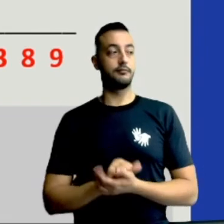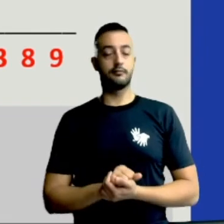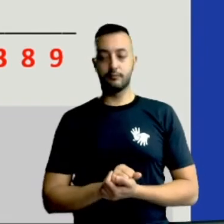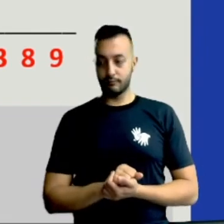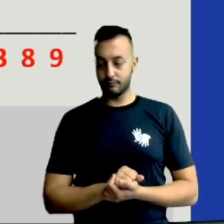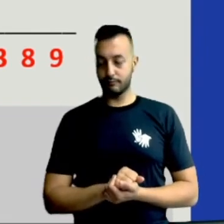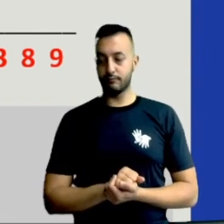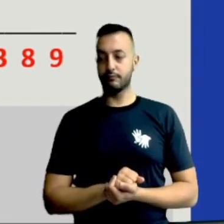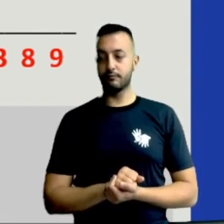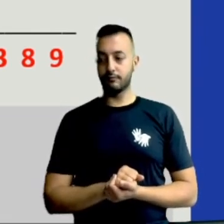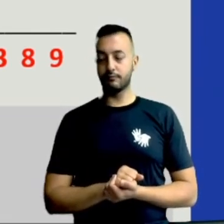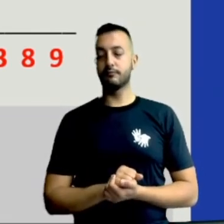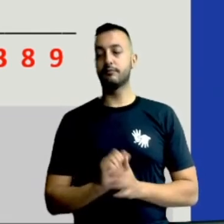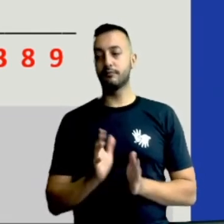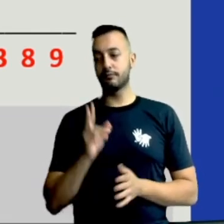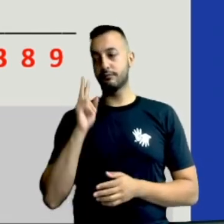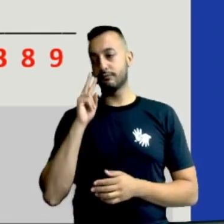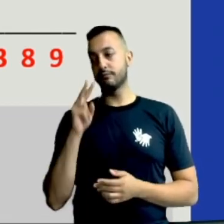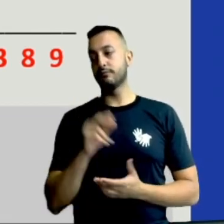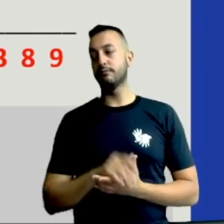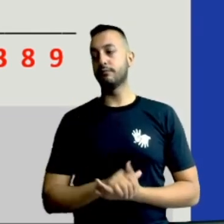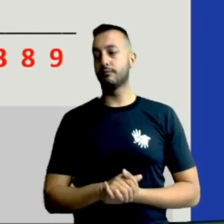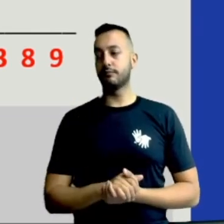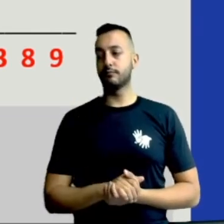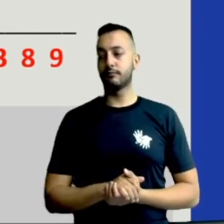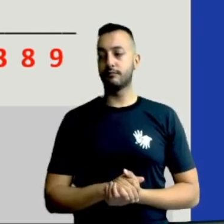33.389 habitantes, como a gente viu.